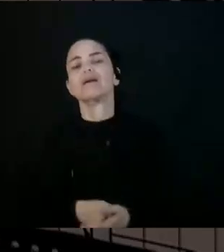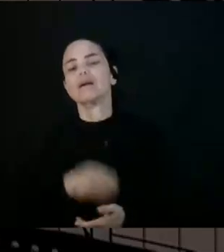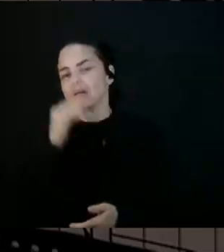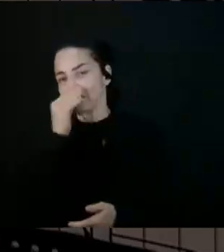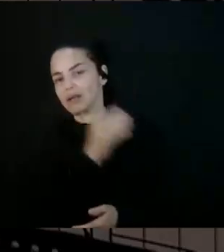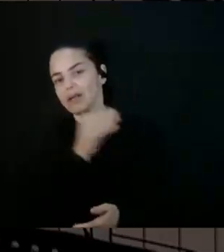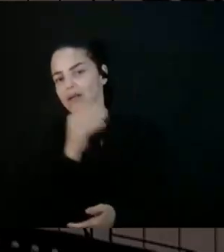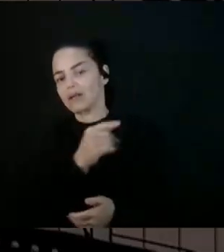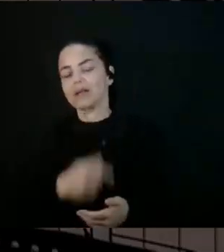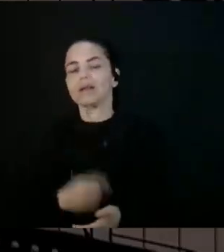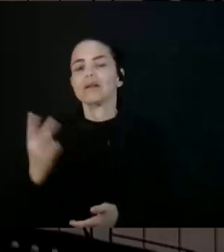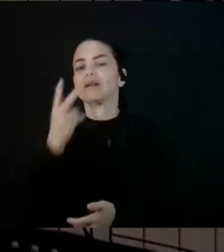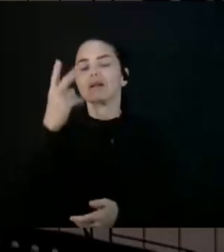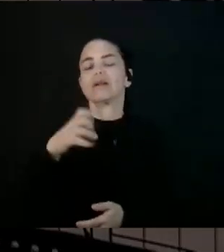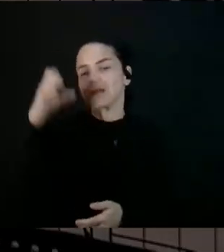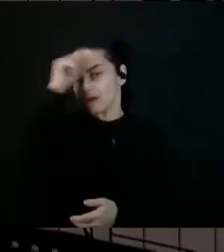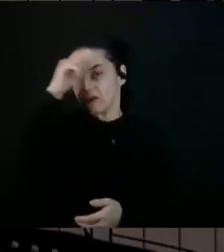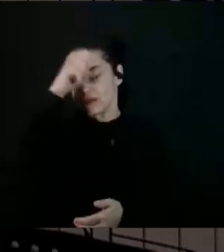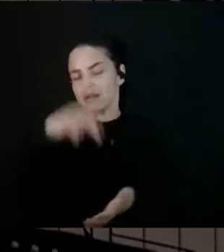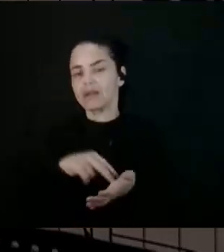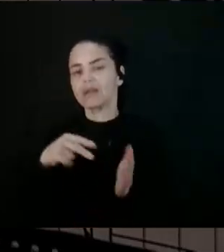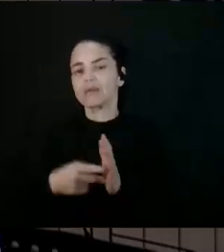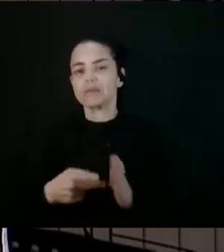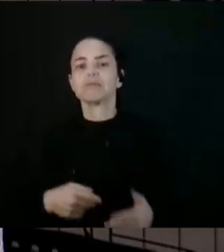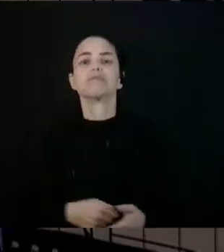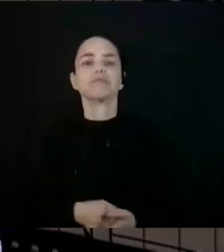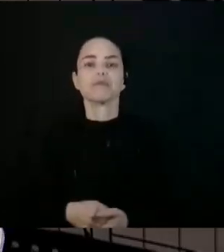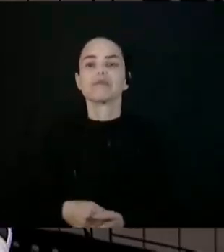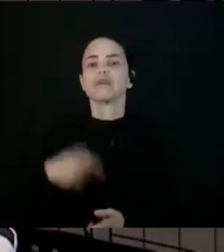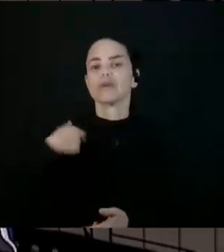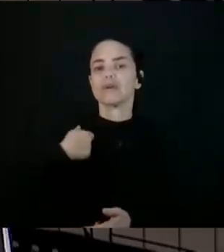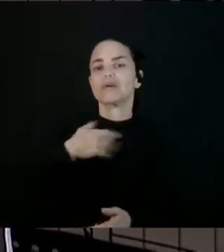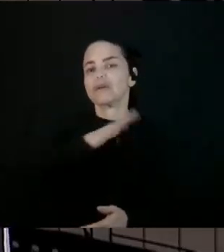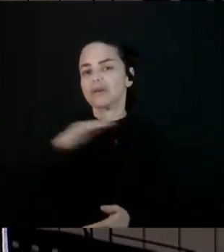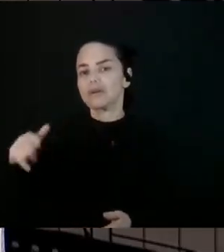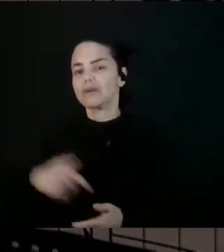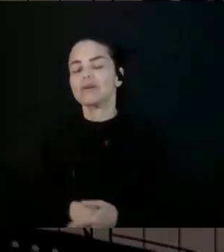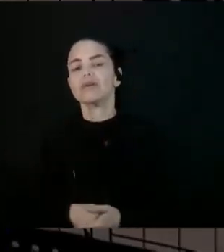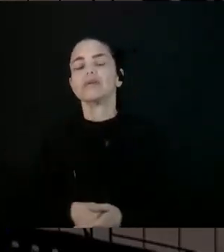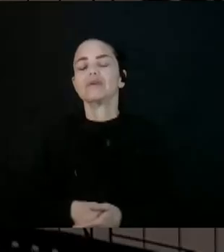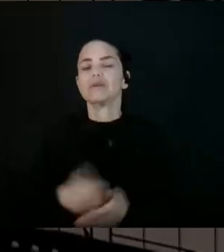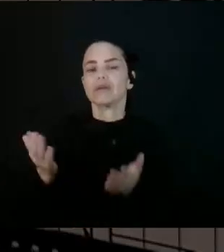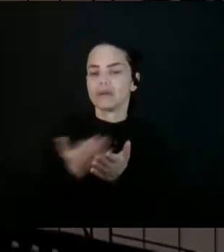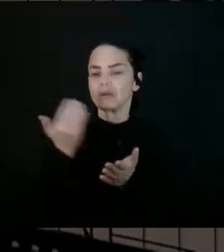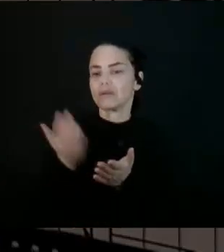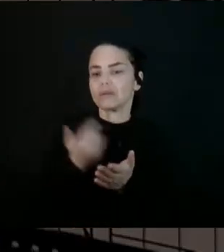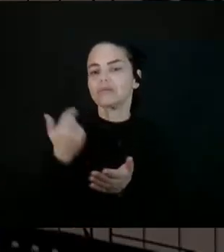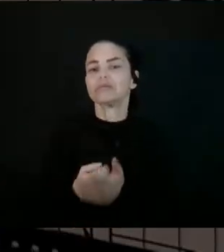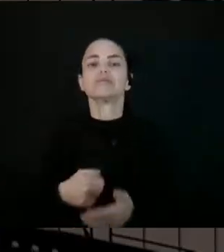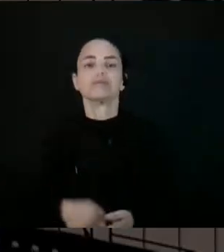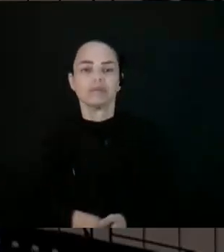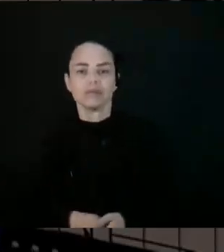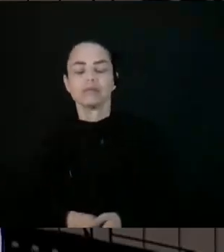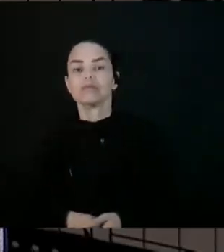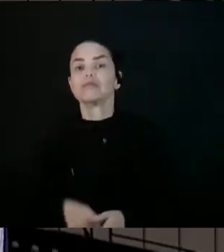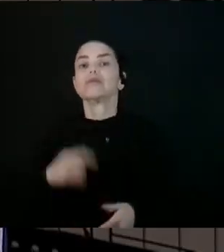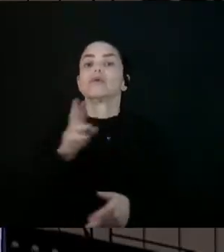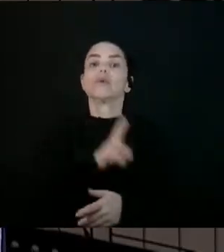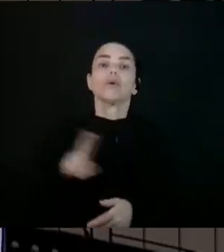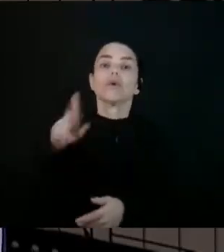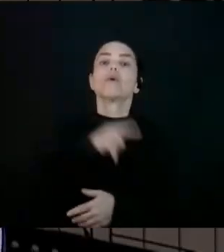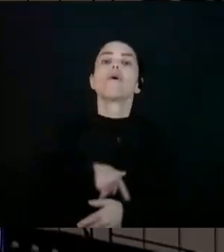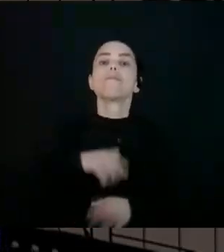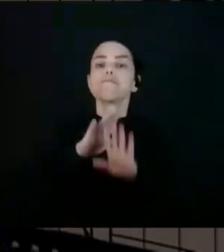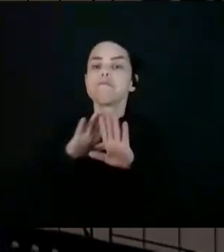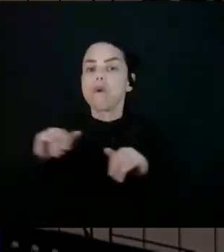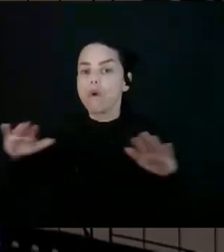da aprendizagem significativa. Então, a criança trouxe esse álbum, ele vai ser manuseado pela criança,